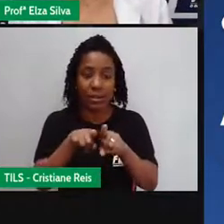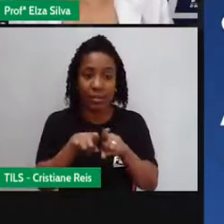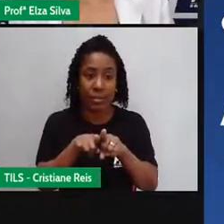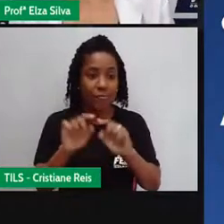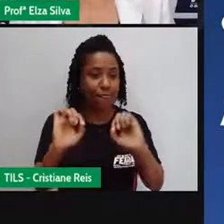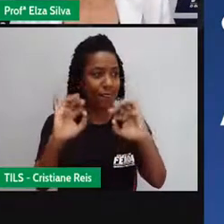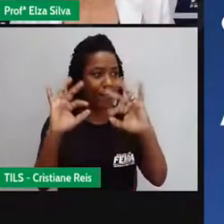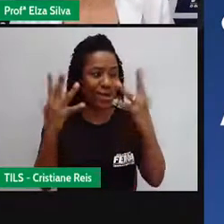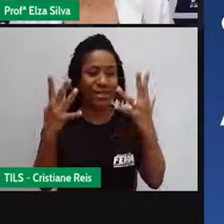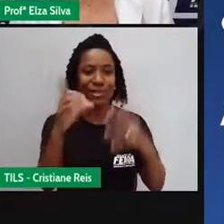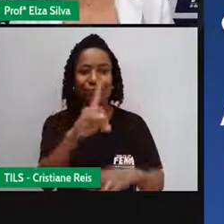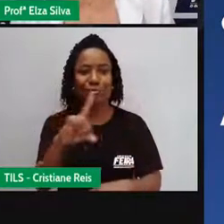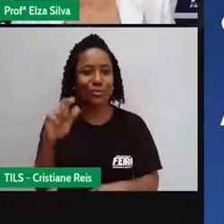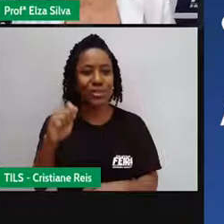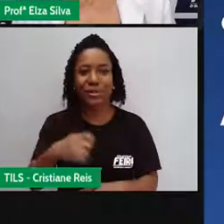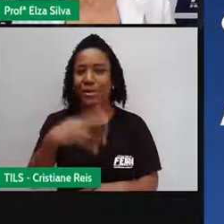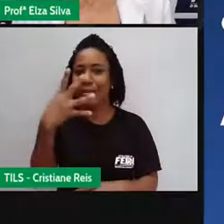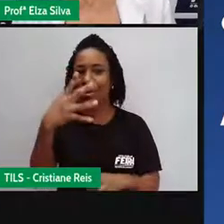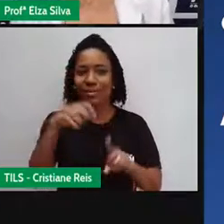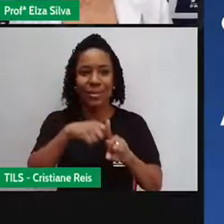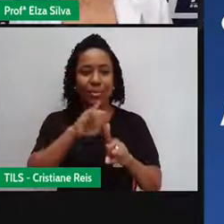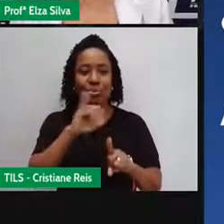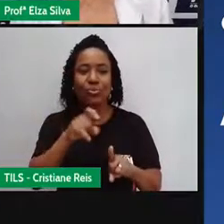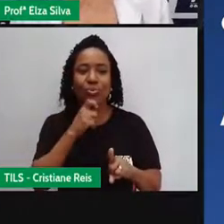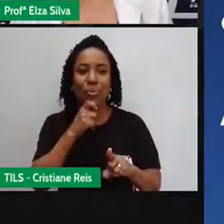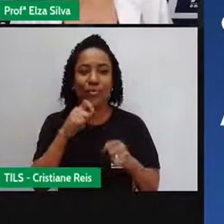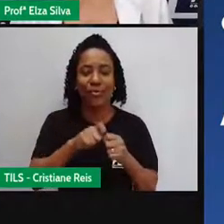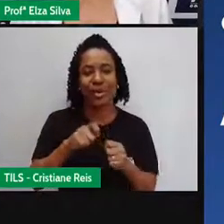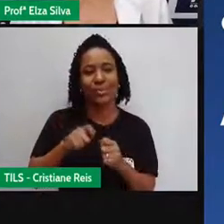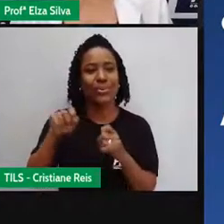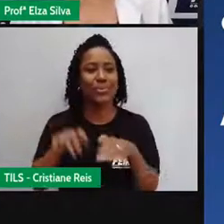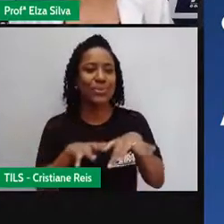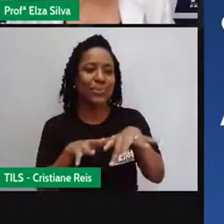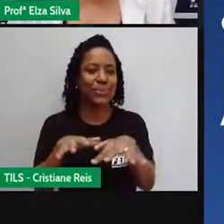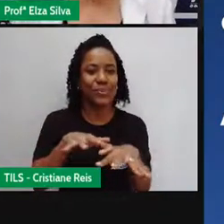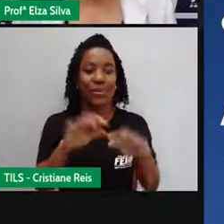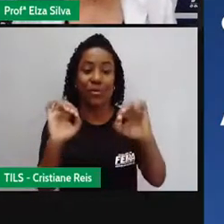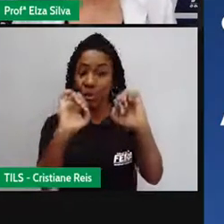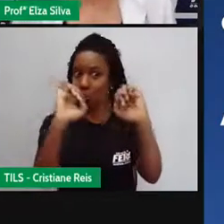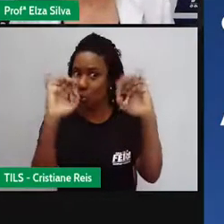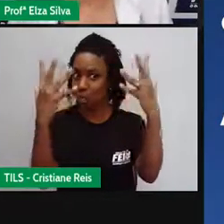julho com desfiles, shows e encontros familiares.